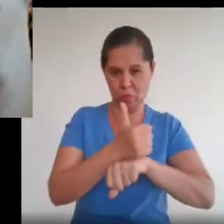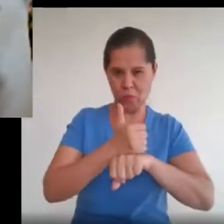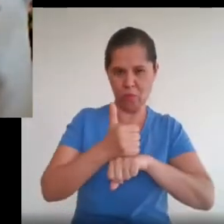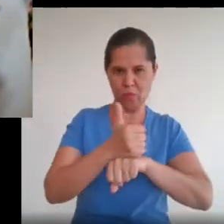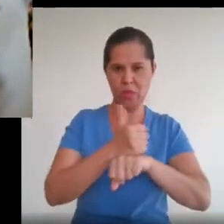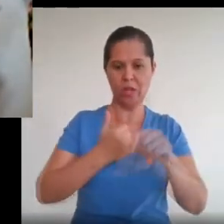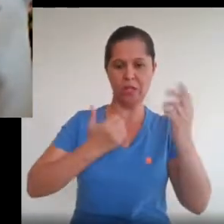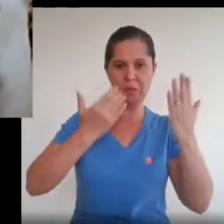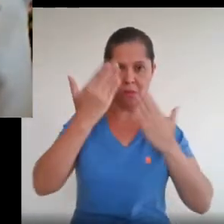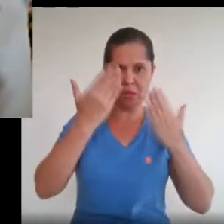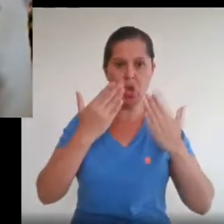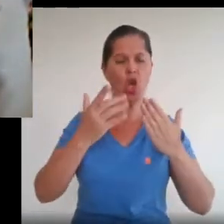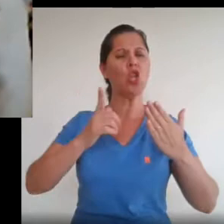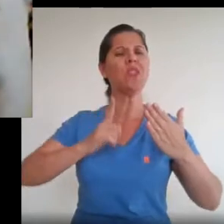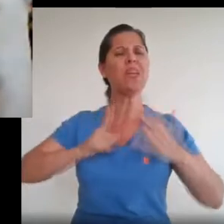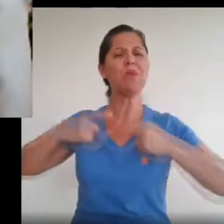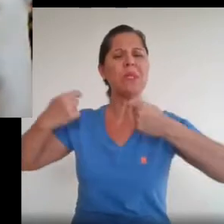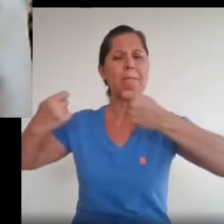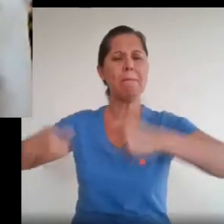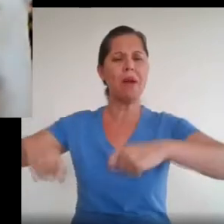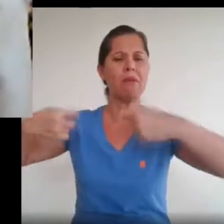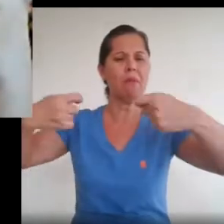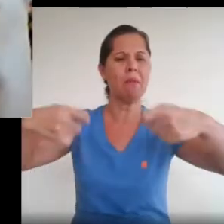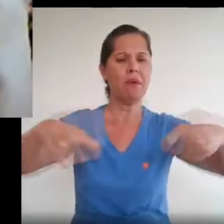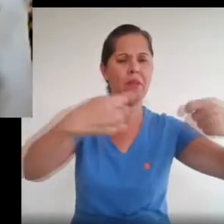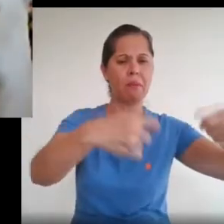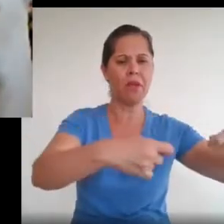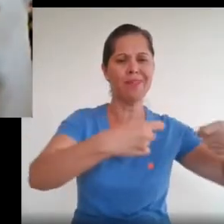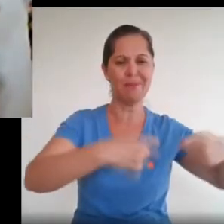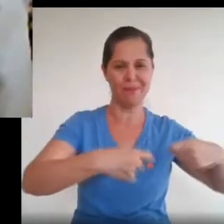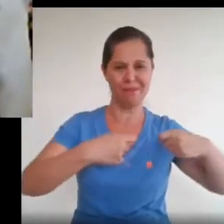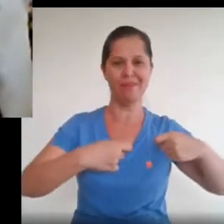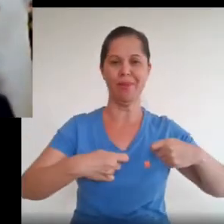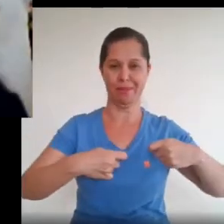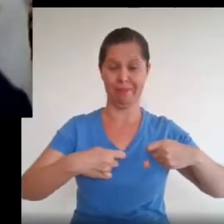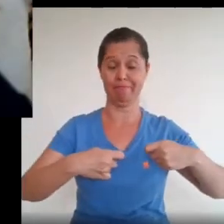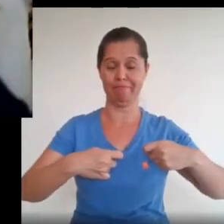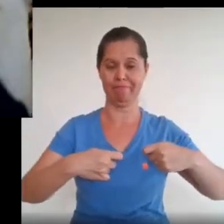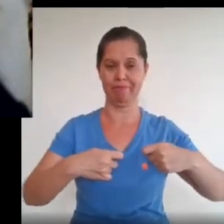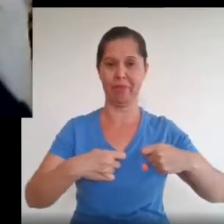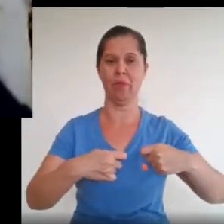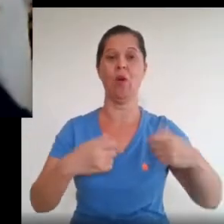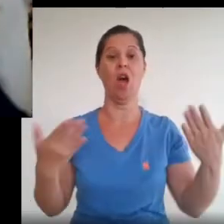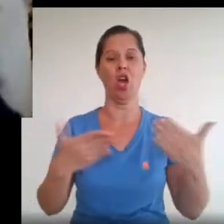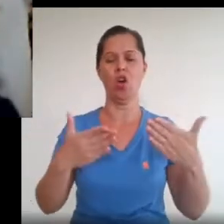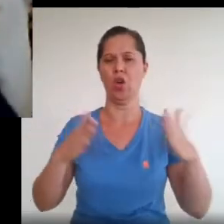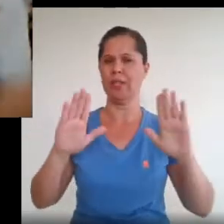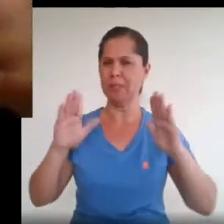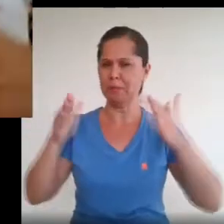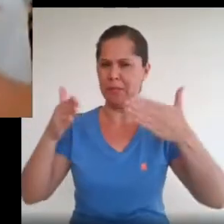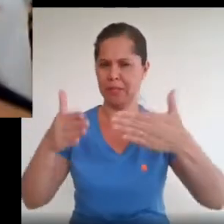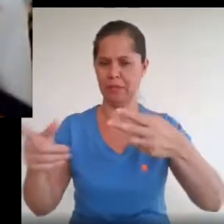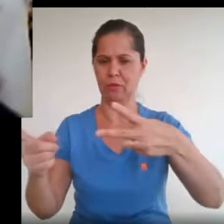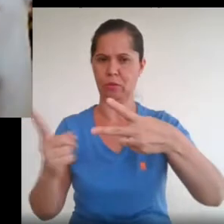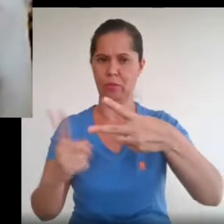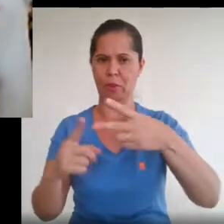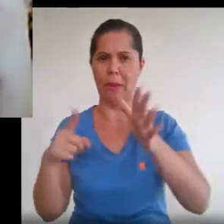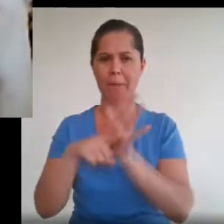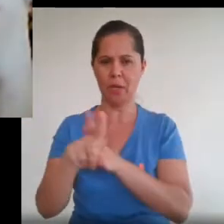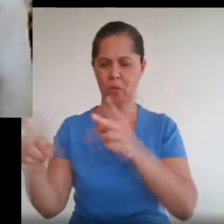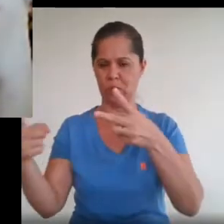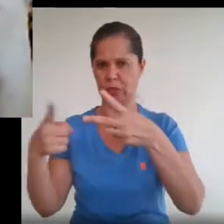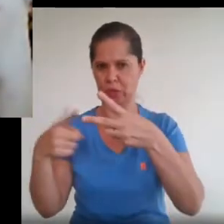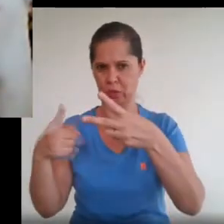psicólogos, a gente tem toda essa demanda. Agora eu quero entrar especificamente na segunda questão, já